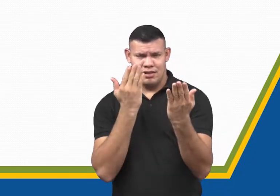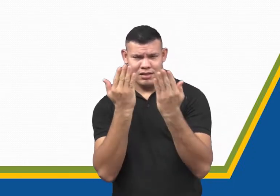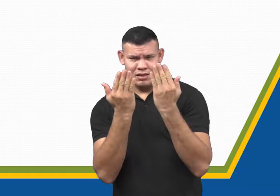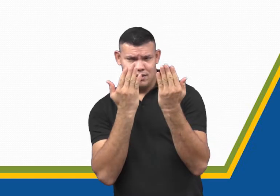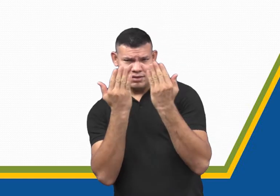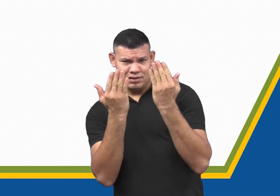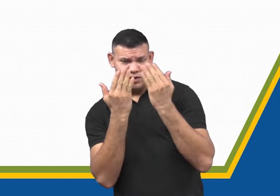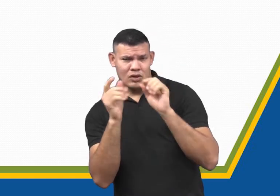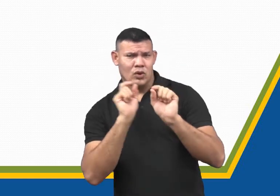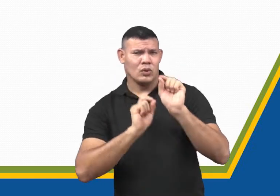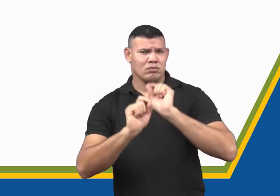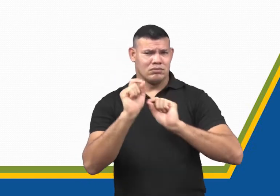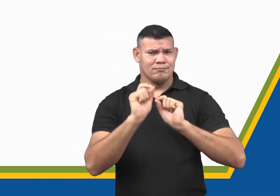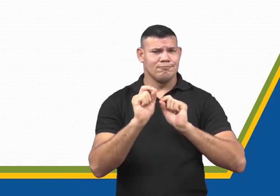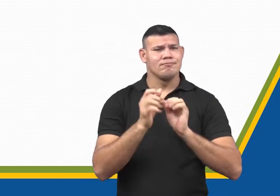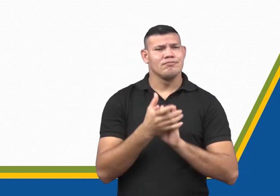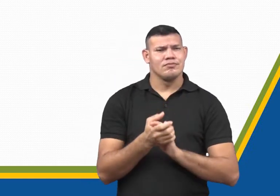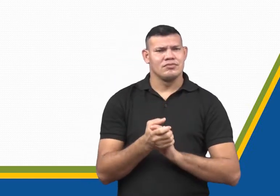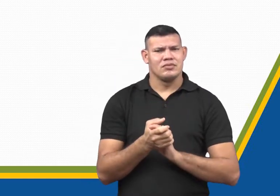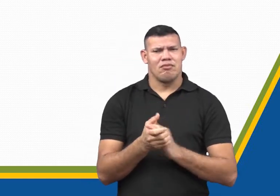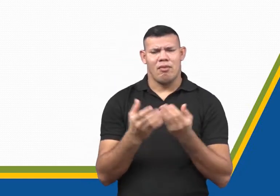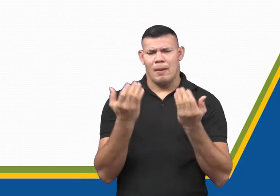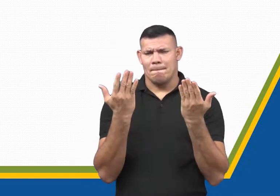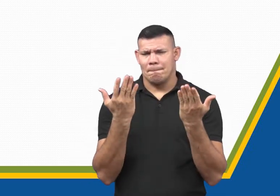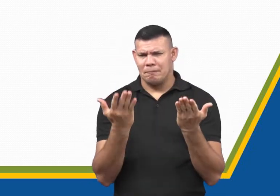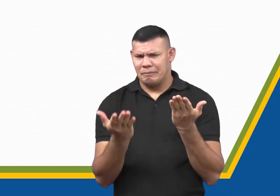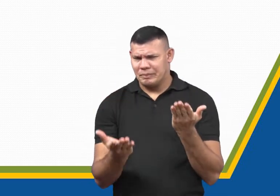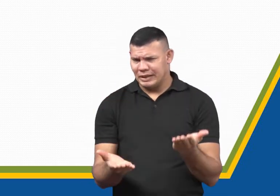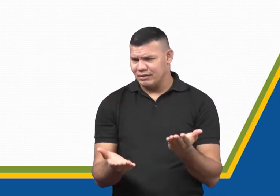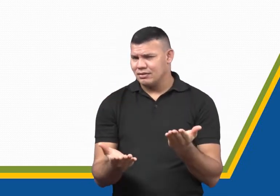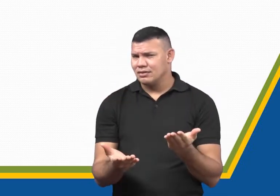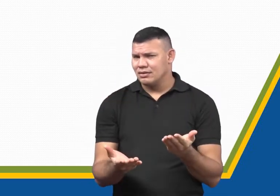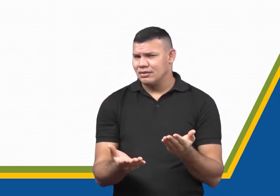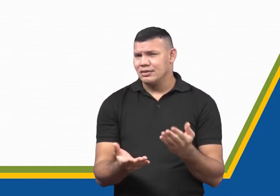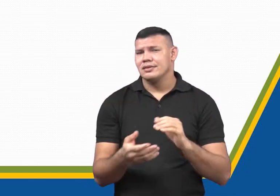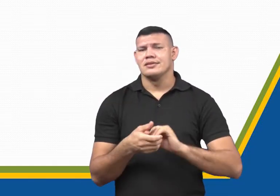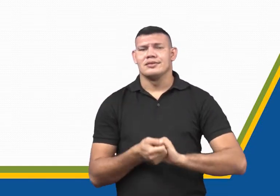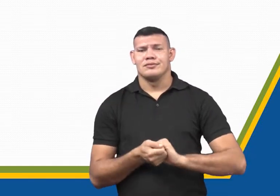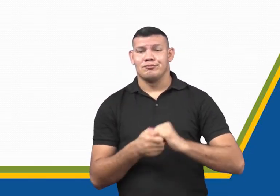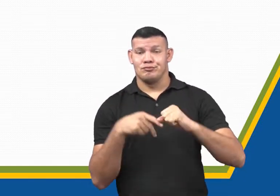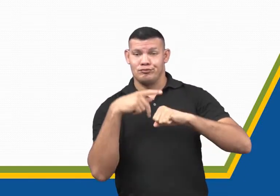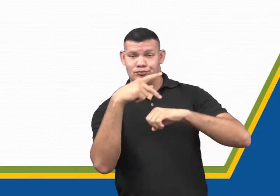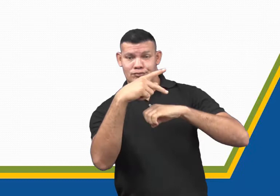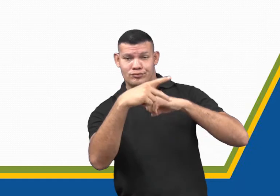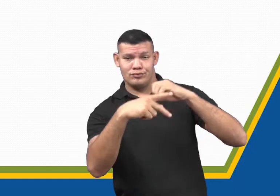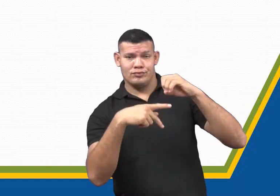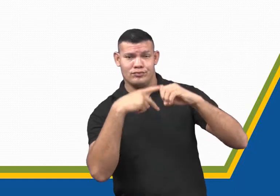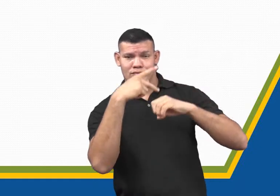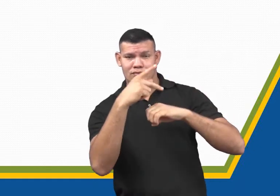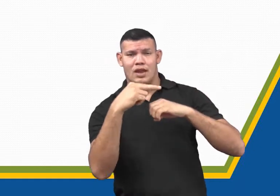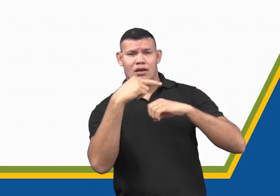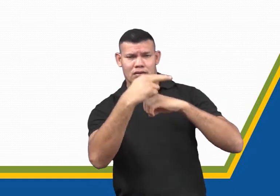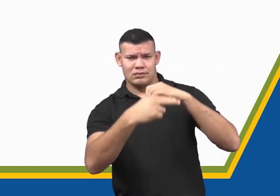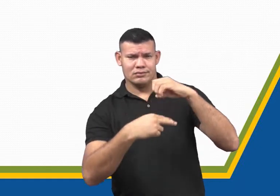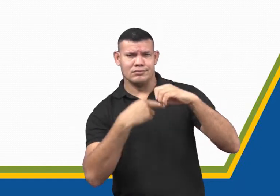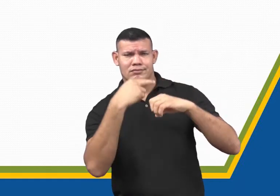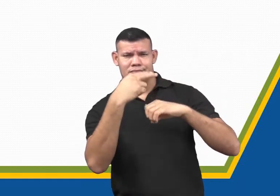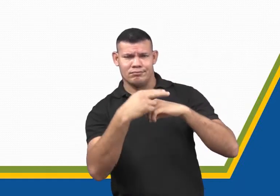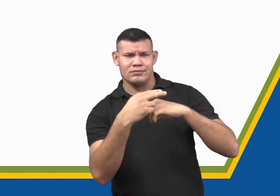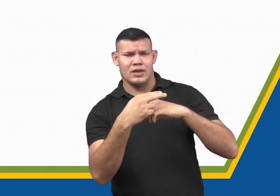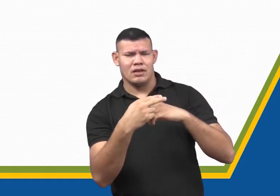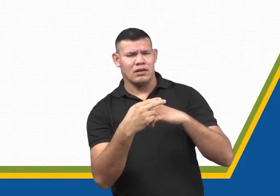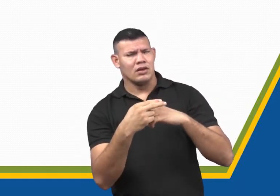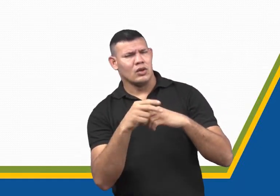de prótons, nêutrons e elétrons, a gente observa que os prótons e os nêutrons, eles têm uma